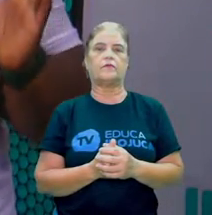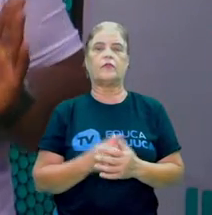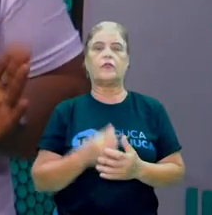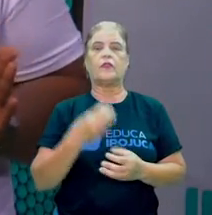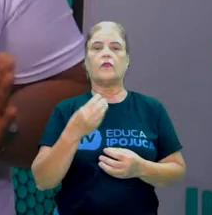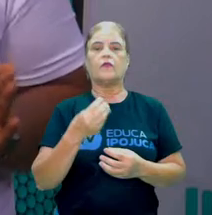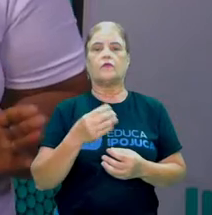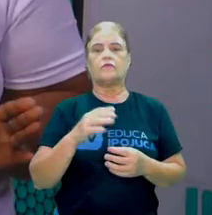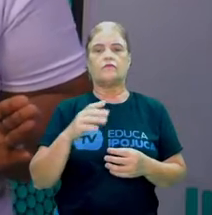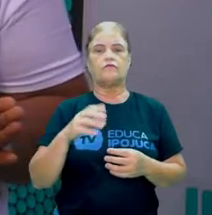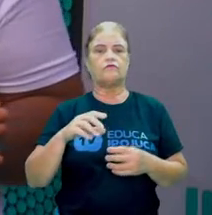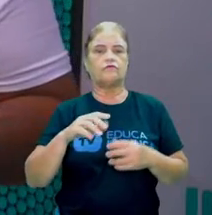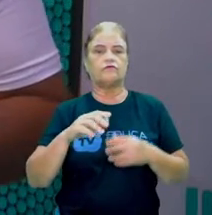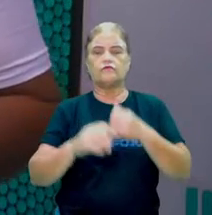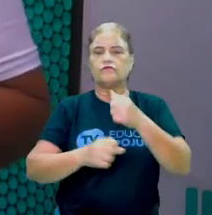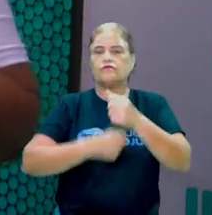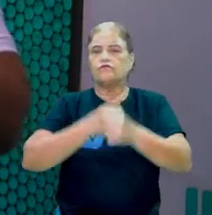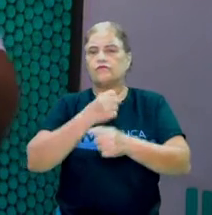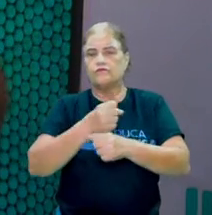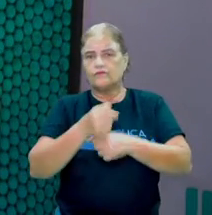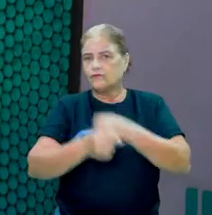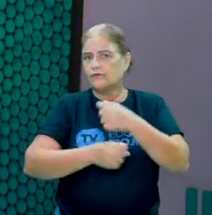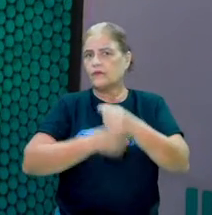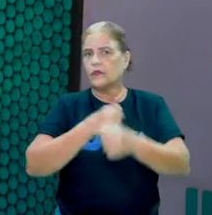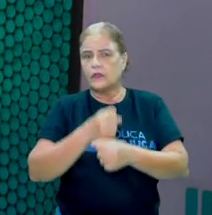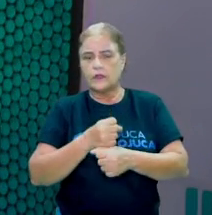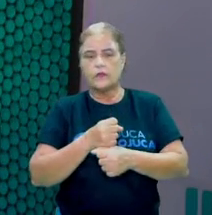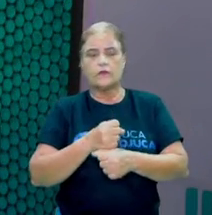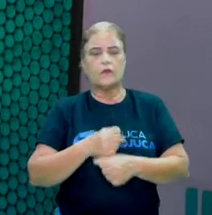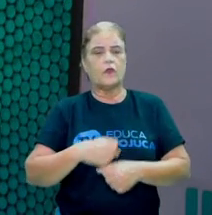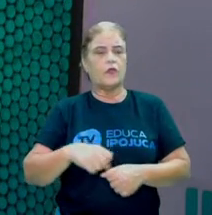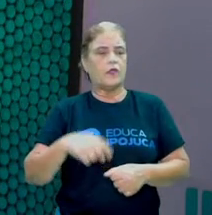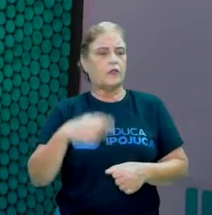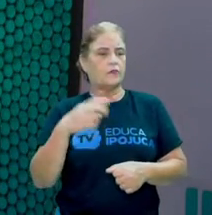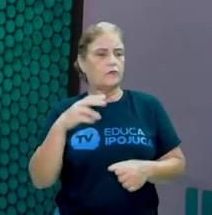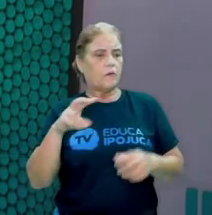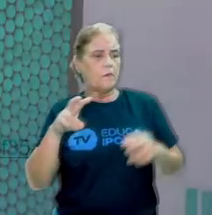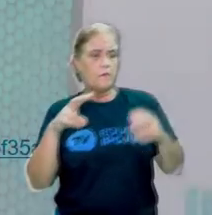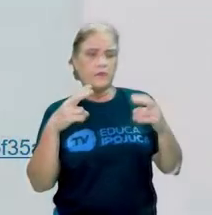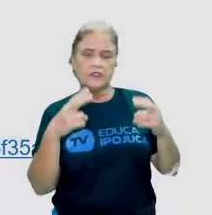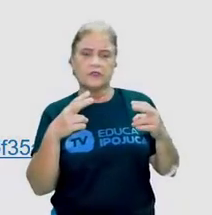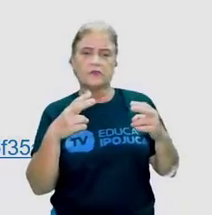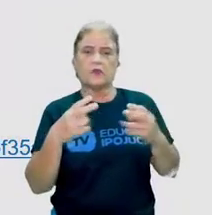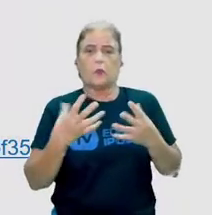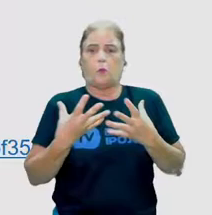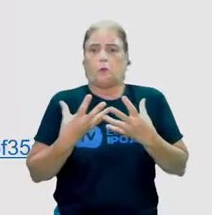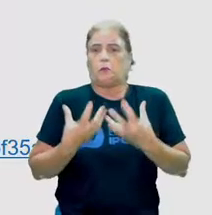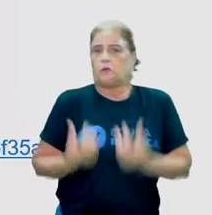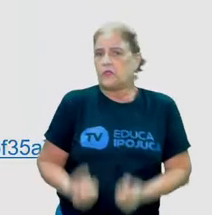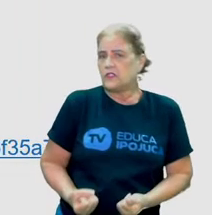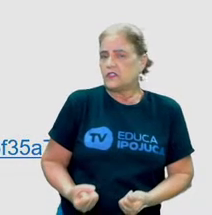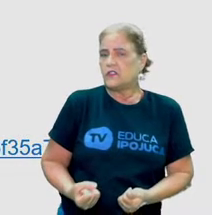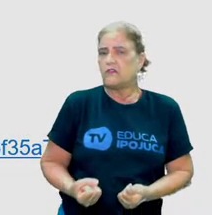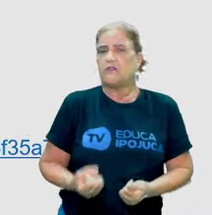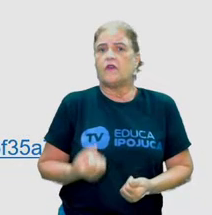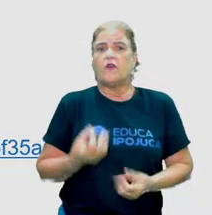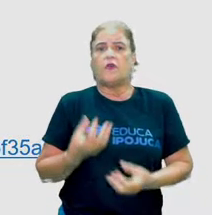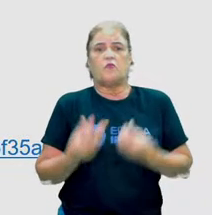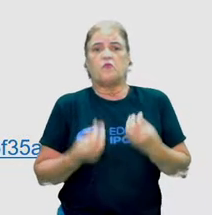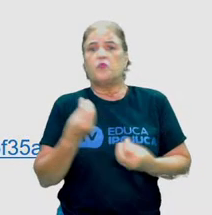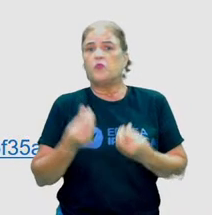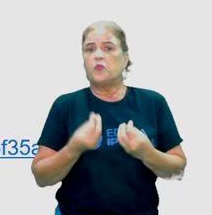Com o passar do tempo, eles viram que isso pesava demais. Era muito pesado